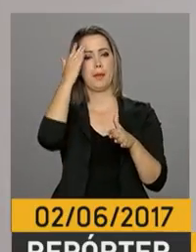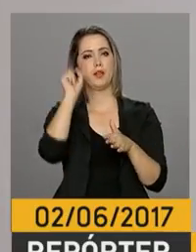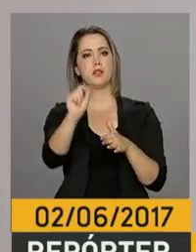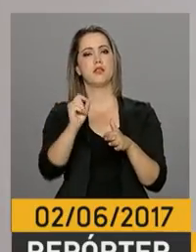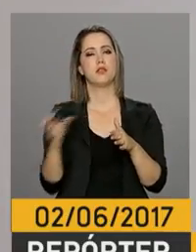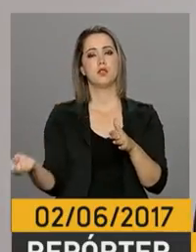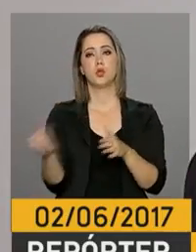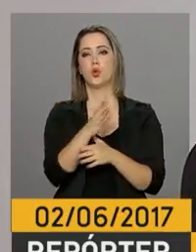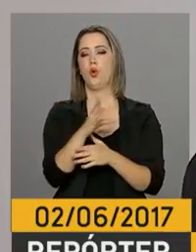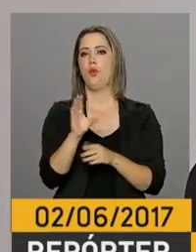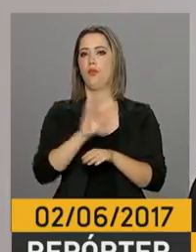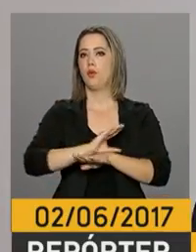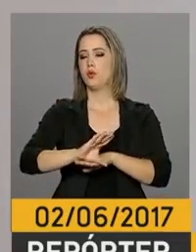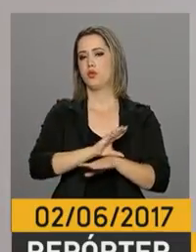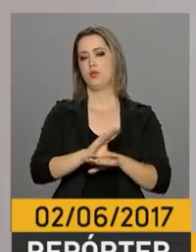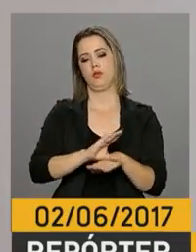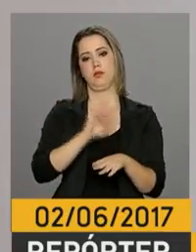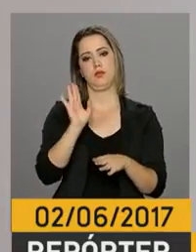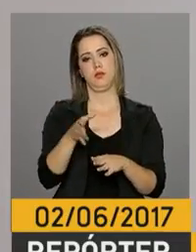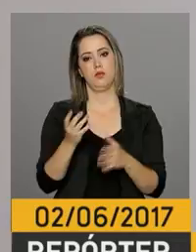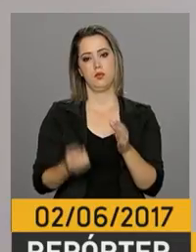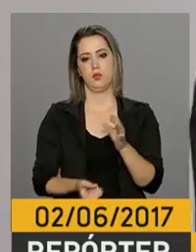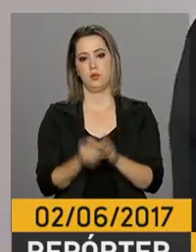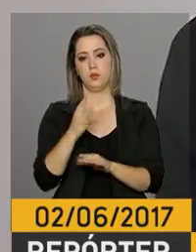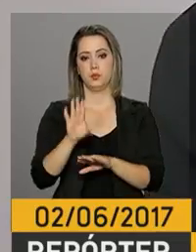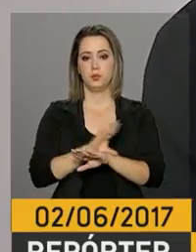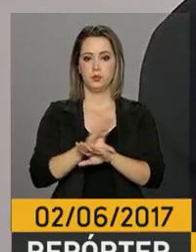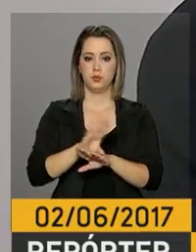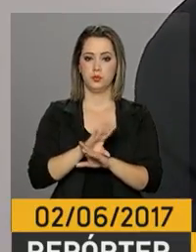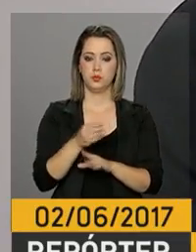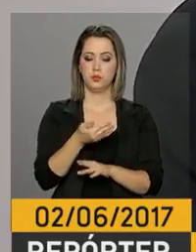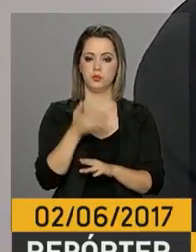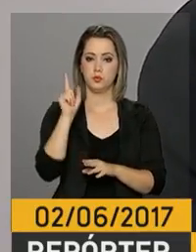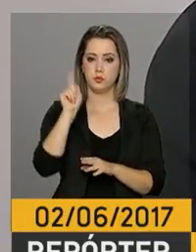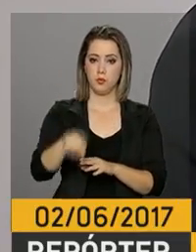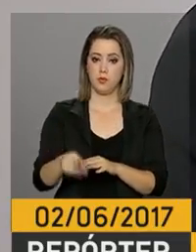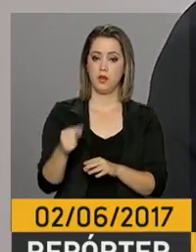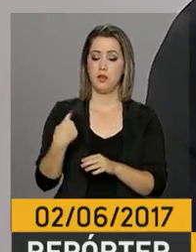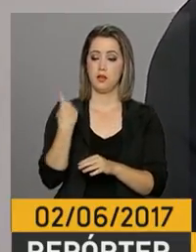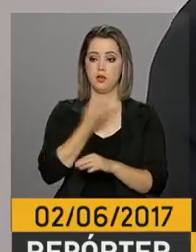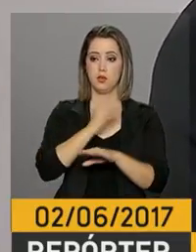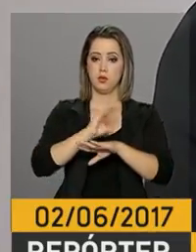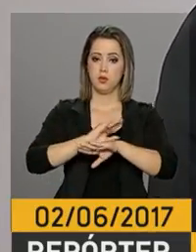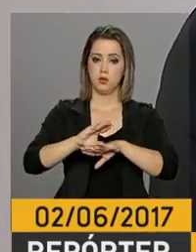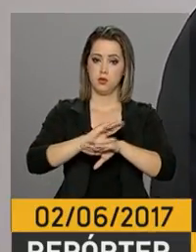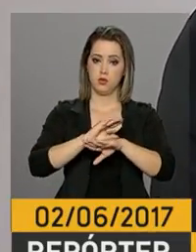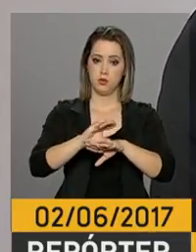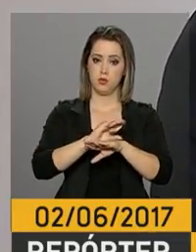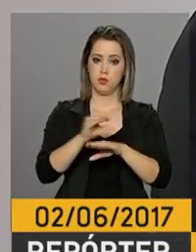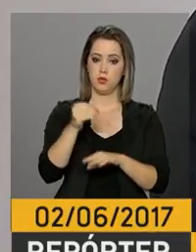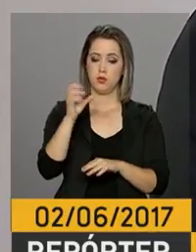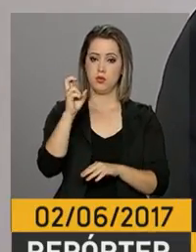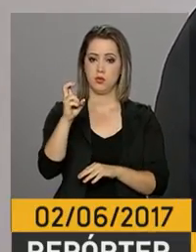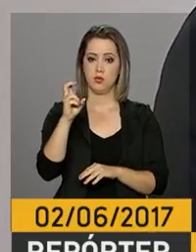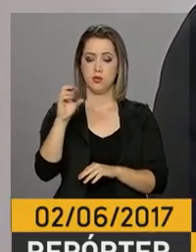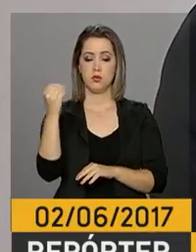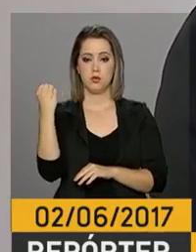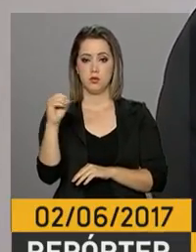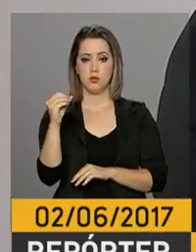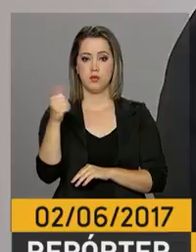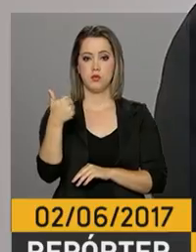ou seja criar um novo estado brasileiro esta constituição de 88